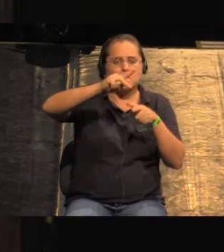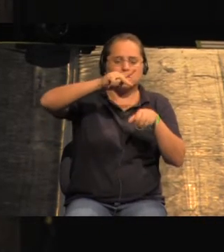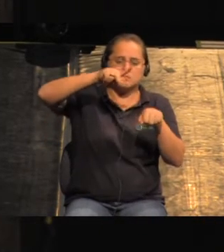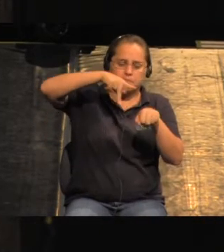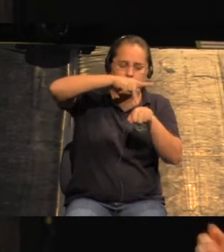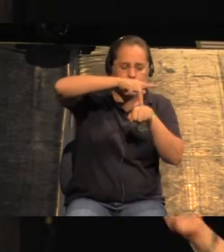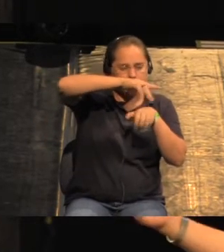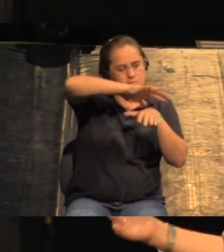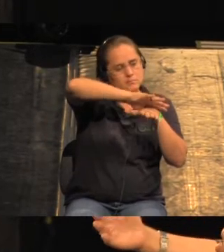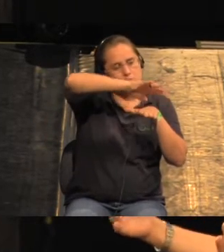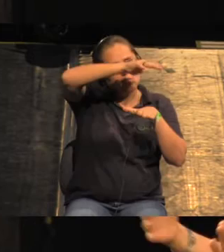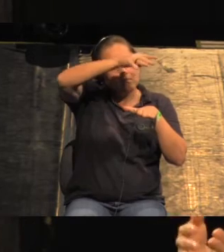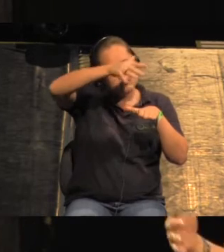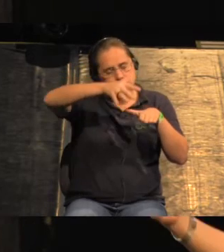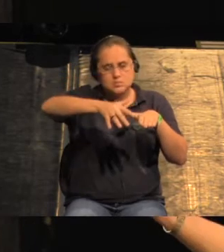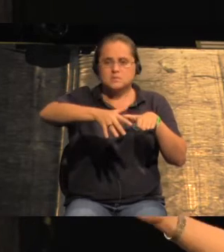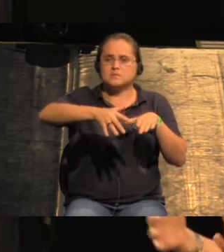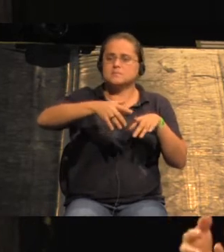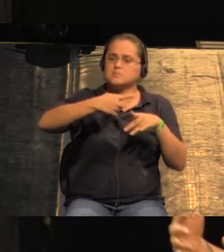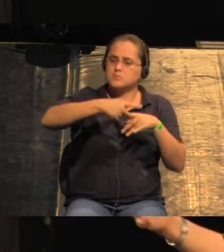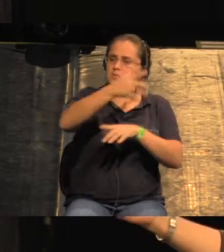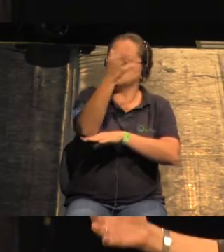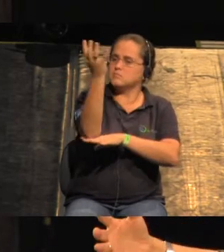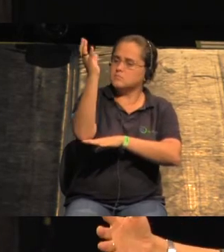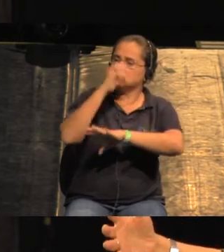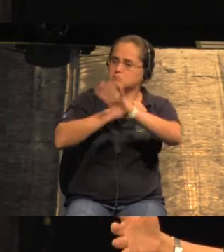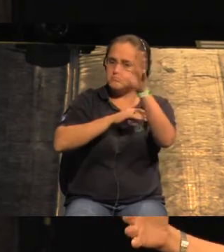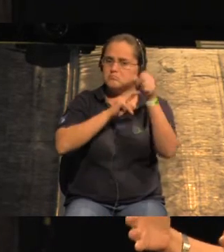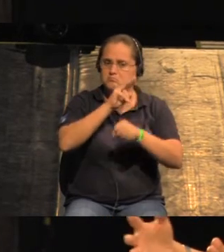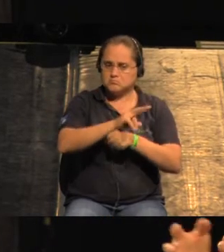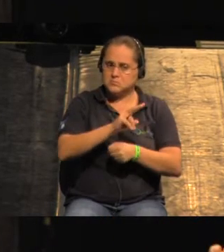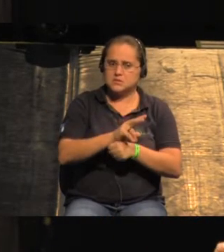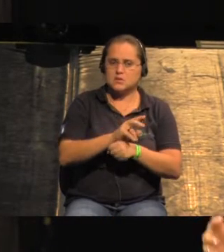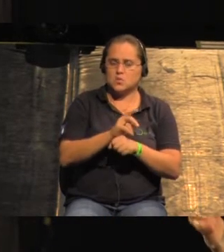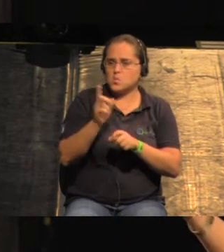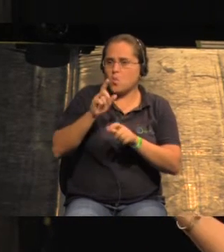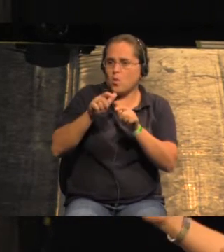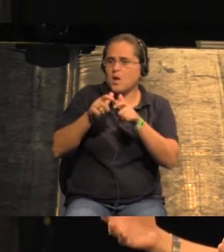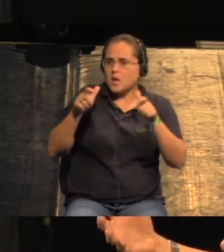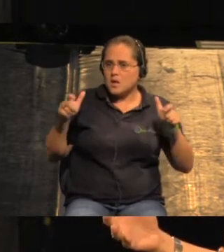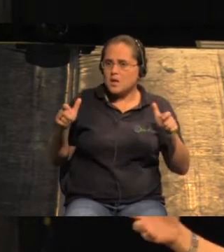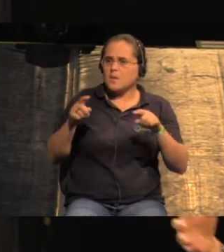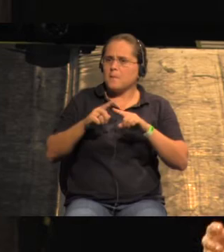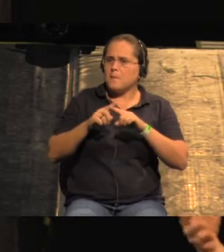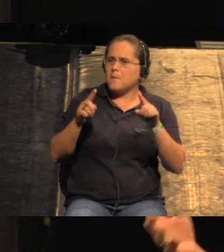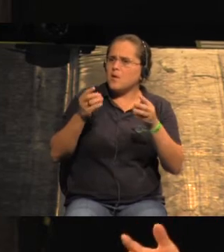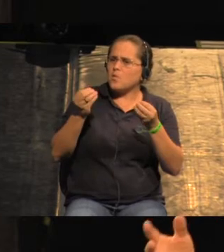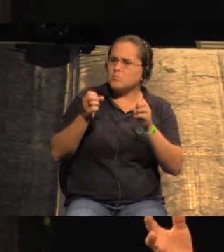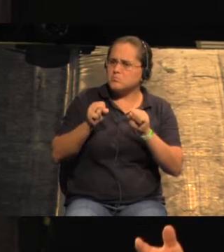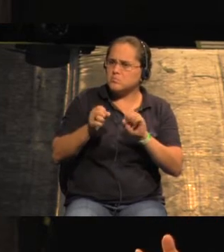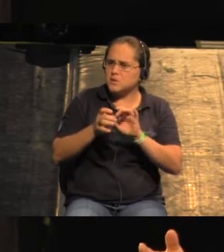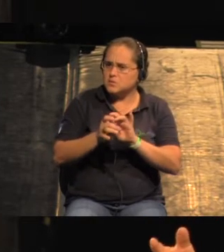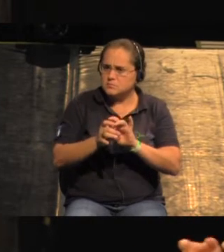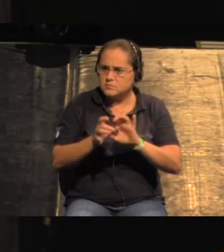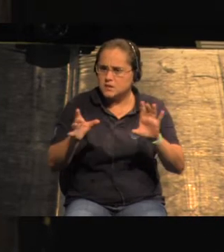ou seja, um ambiente preservado não é tão grande, mas obter esse tipo de